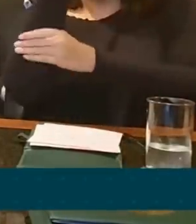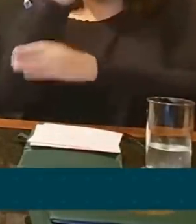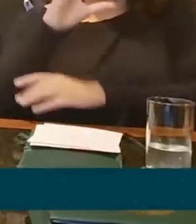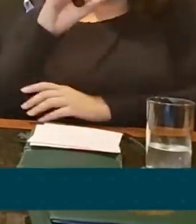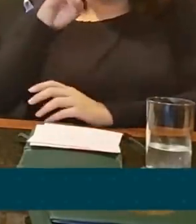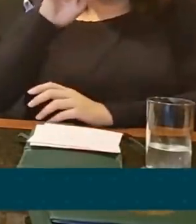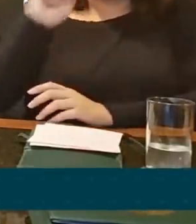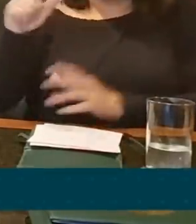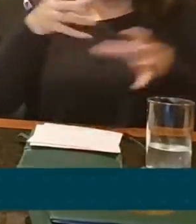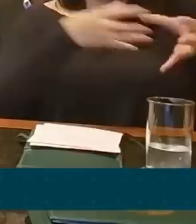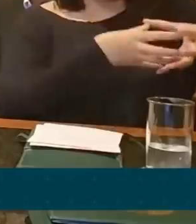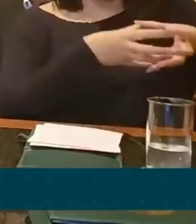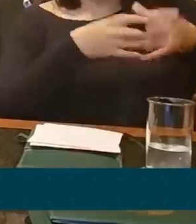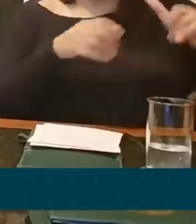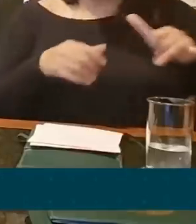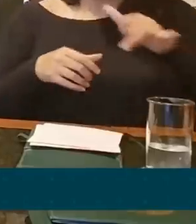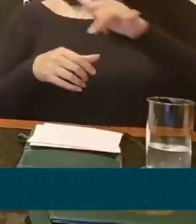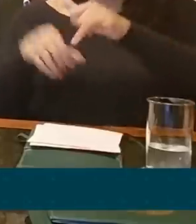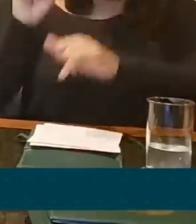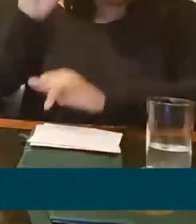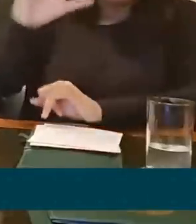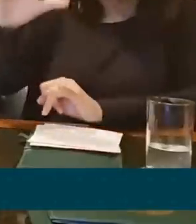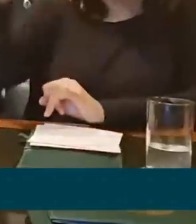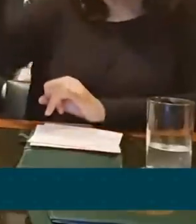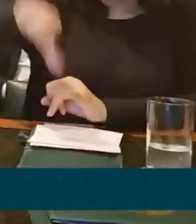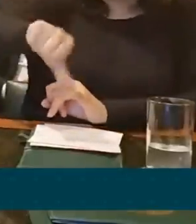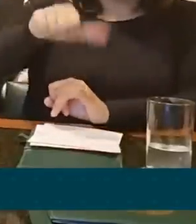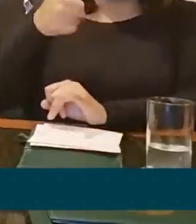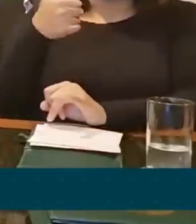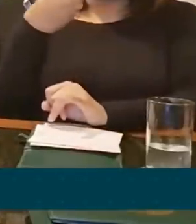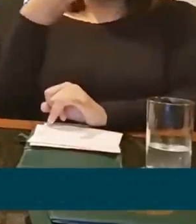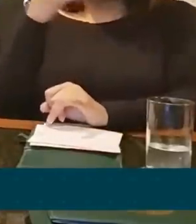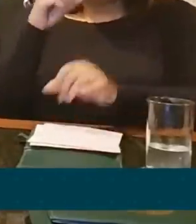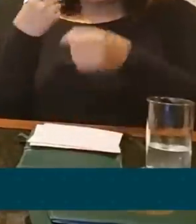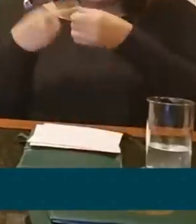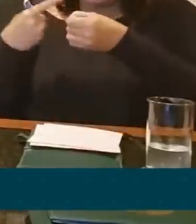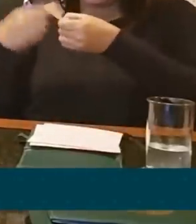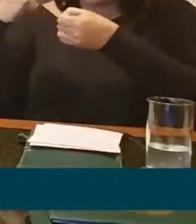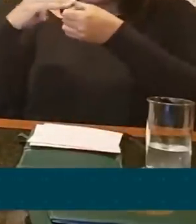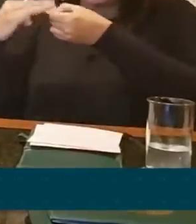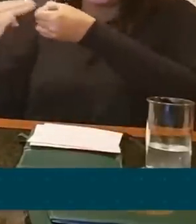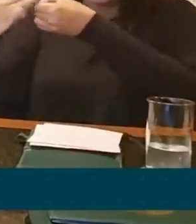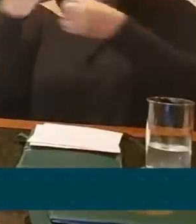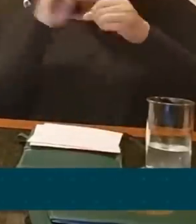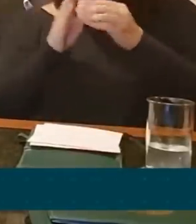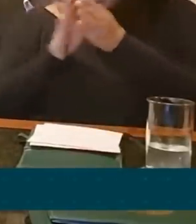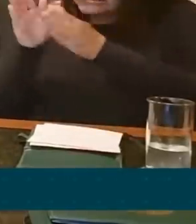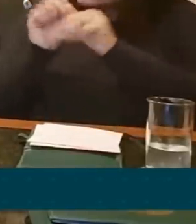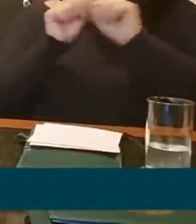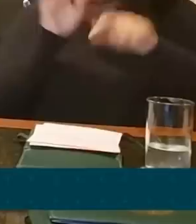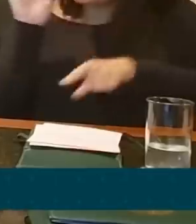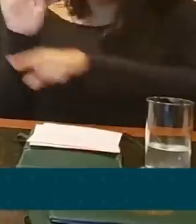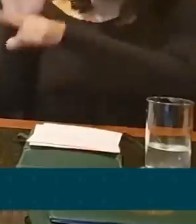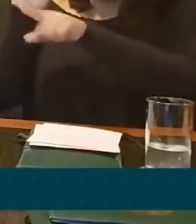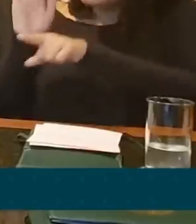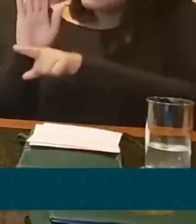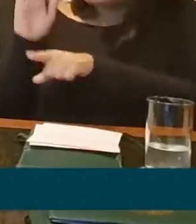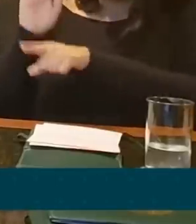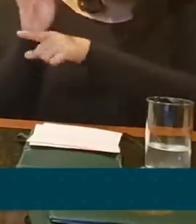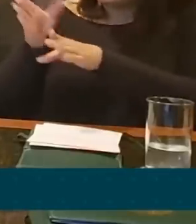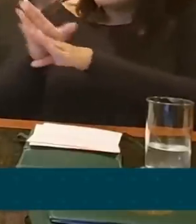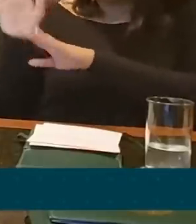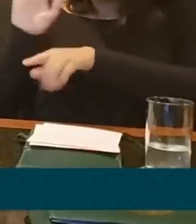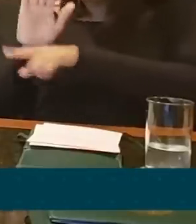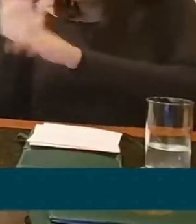equipe, para Santa Catarina, que foi o estado mais afetado, mais de 130 municípios. Ele vai estar lá ajudando nesse